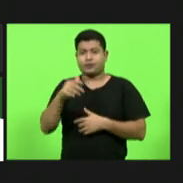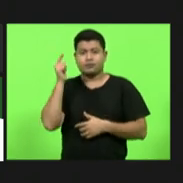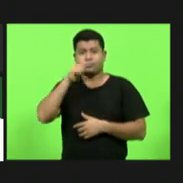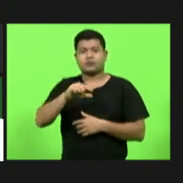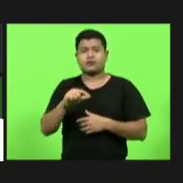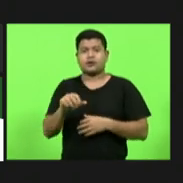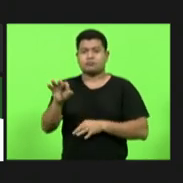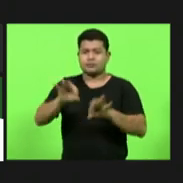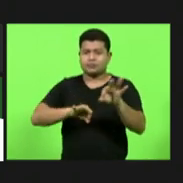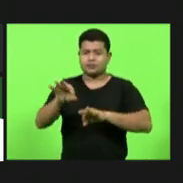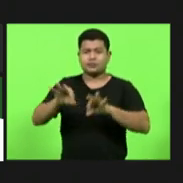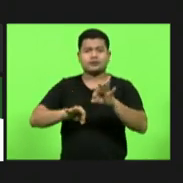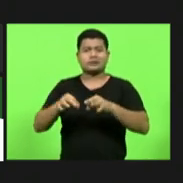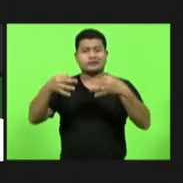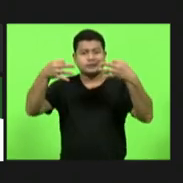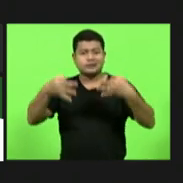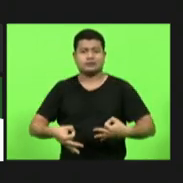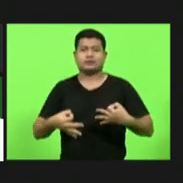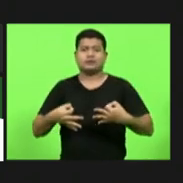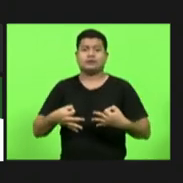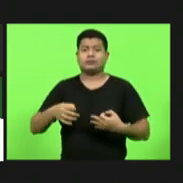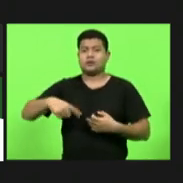de fato, né, para a gente não discutir